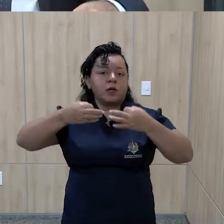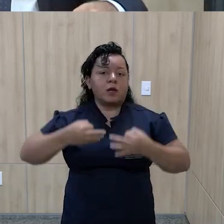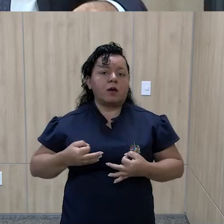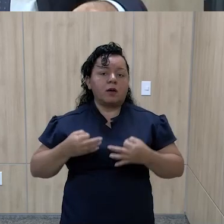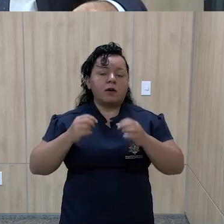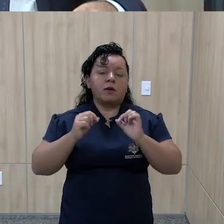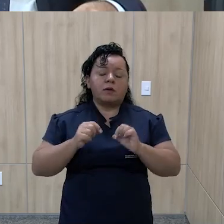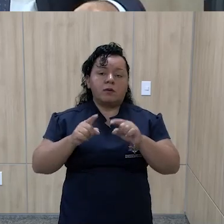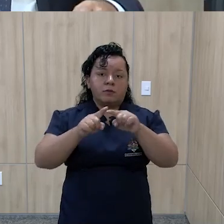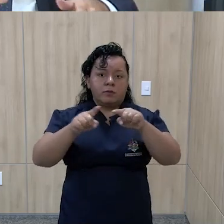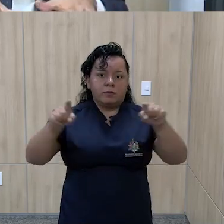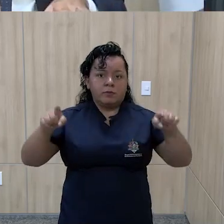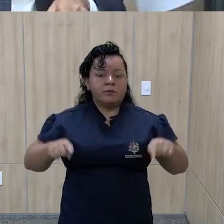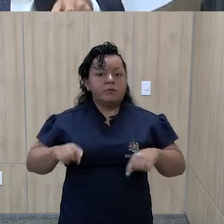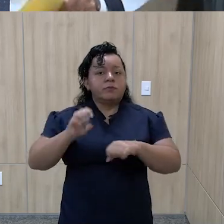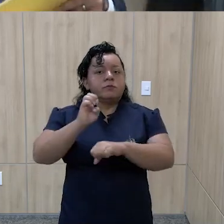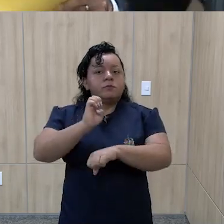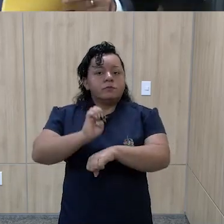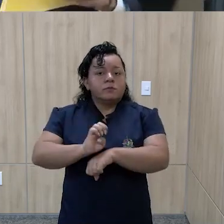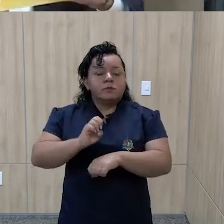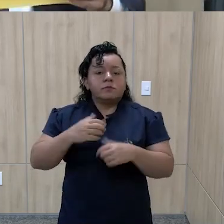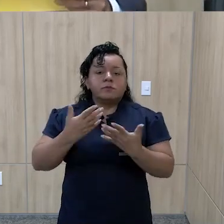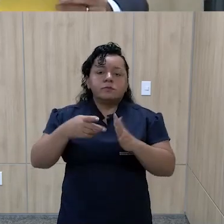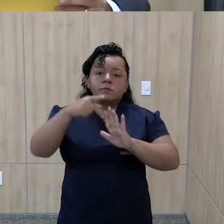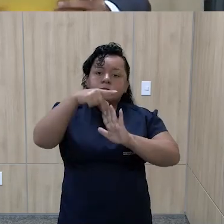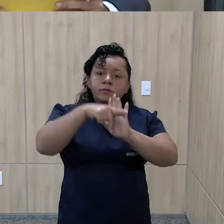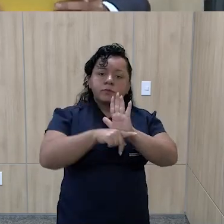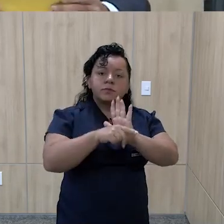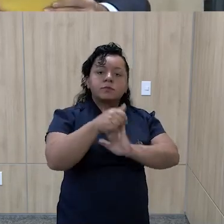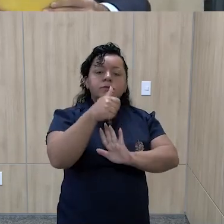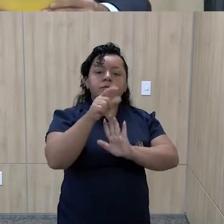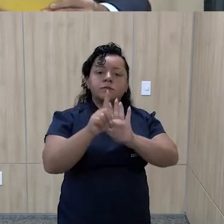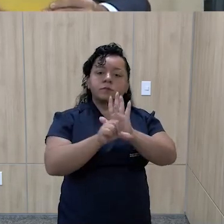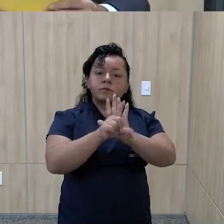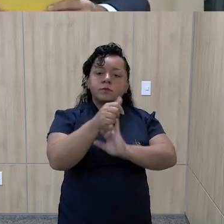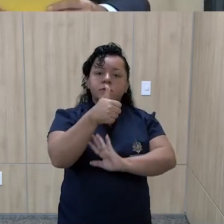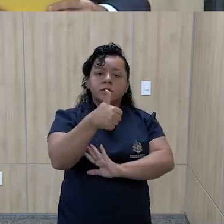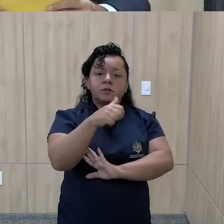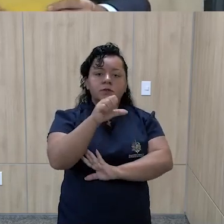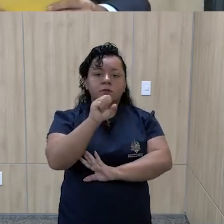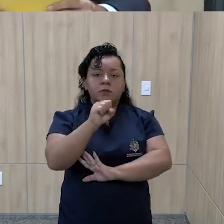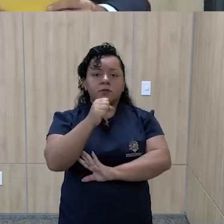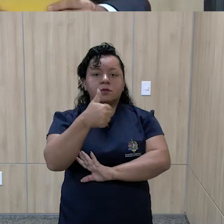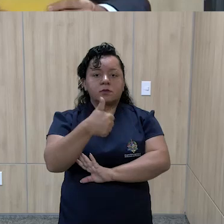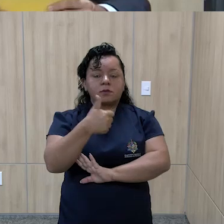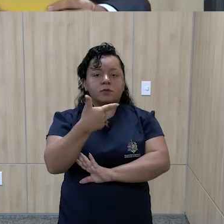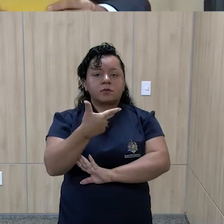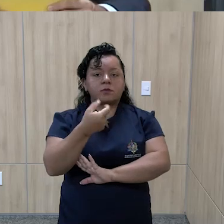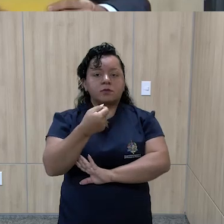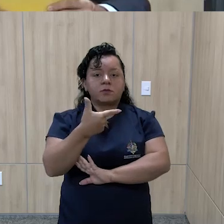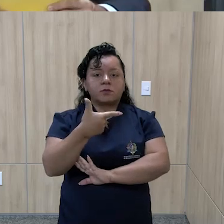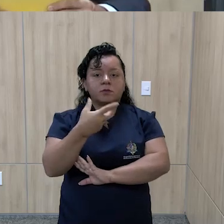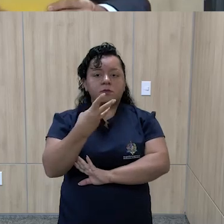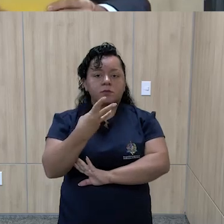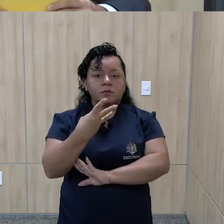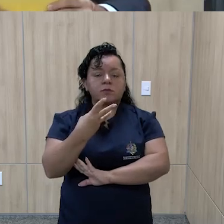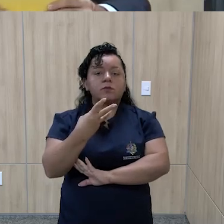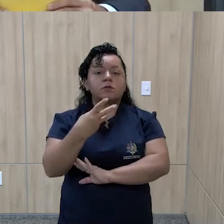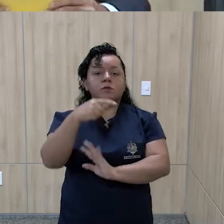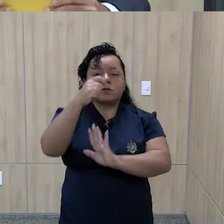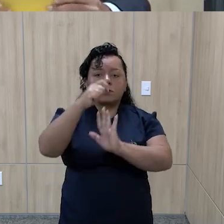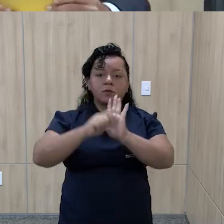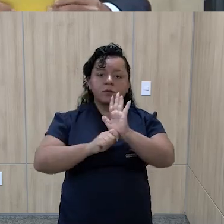na matéria e fazer justiça aos servidores do Estado projeto de lei número 181 de 2023